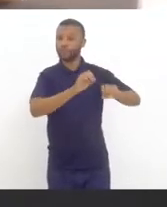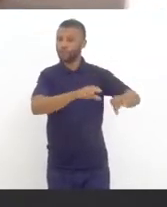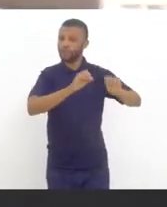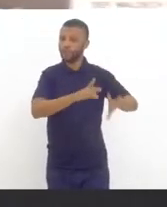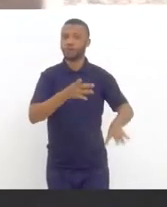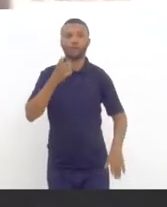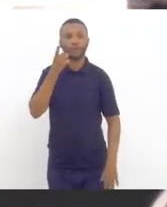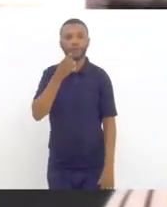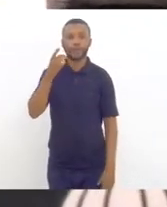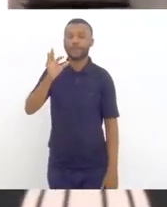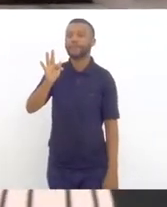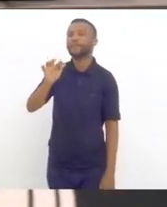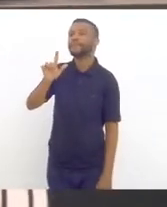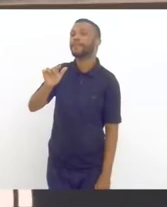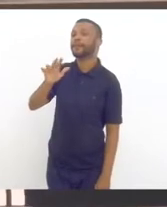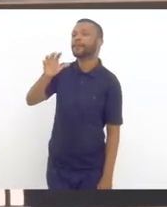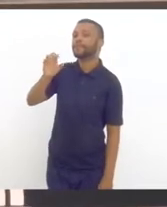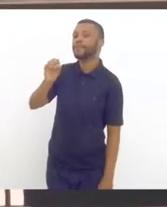Serafini.